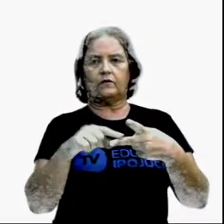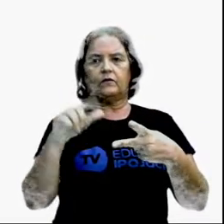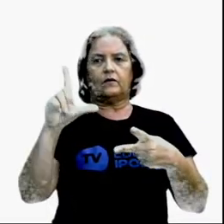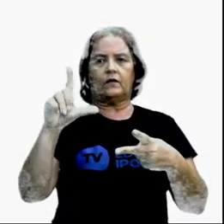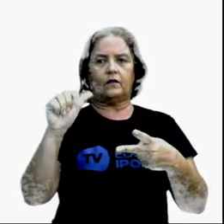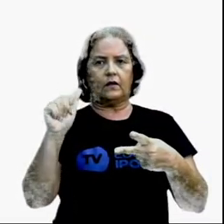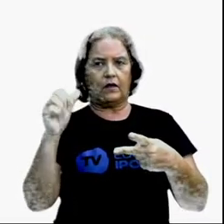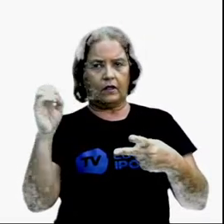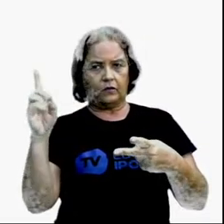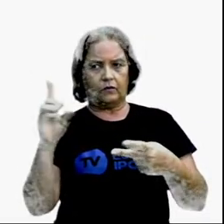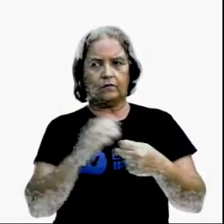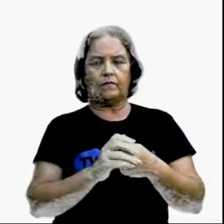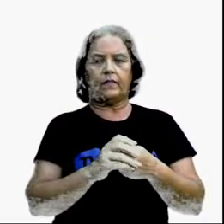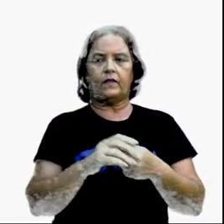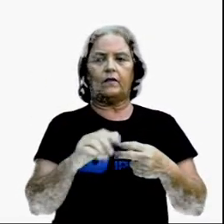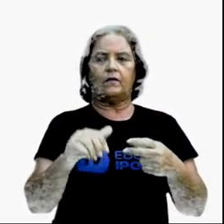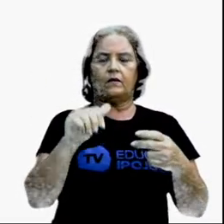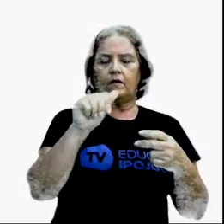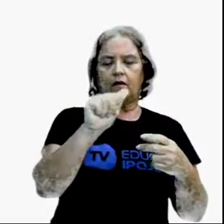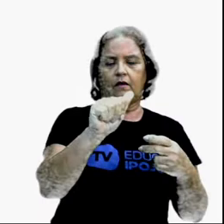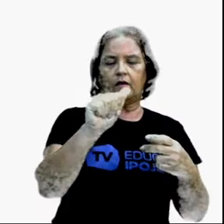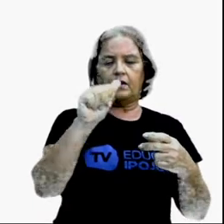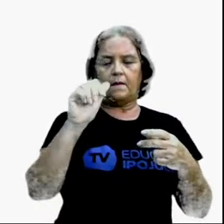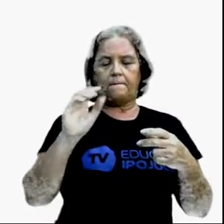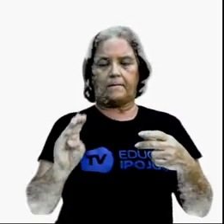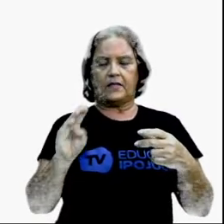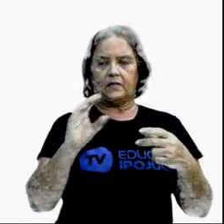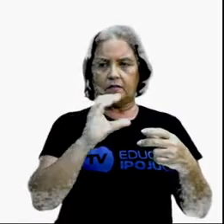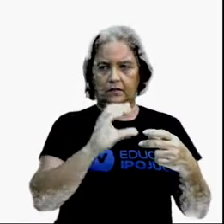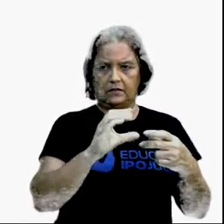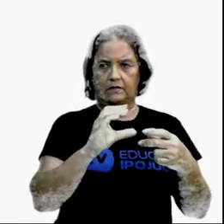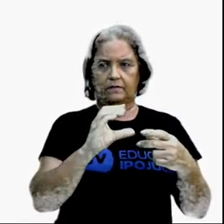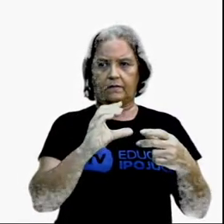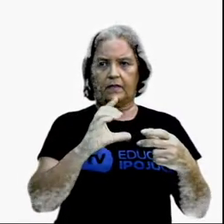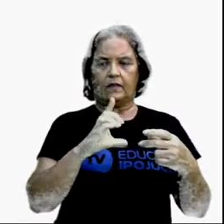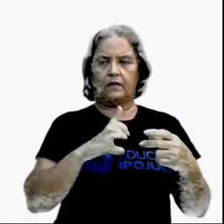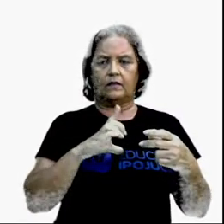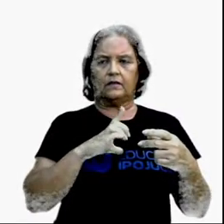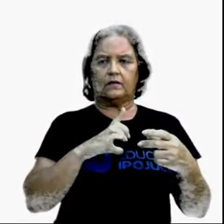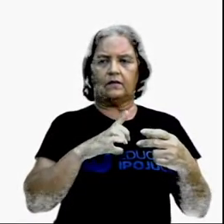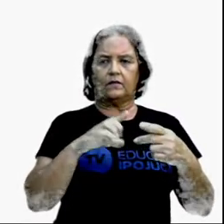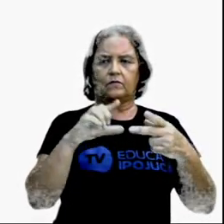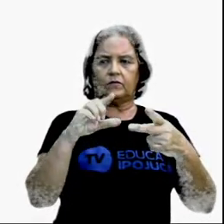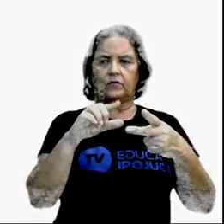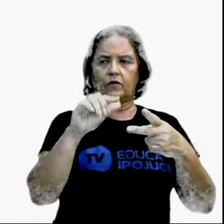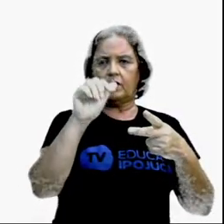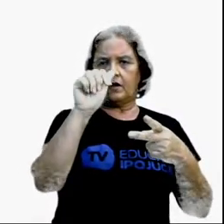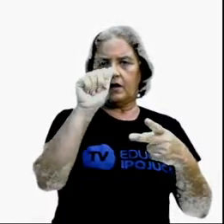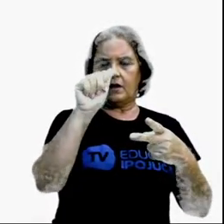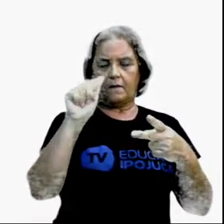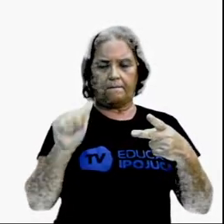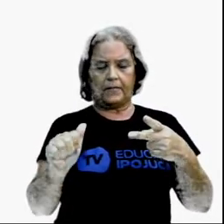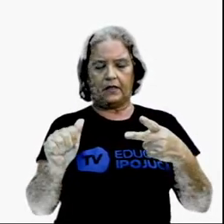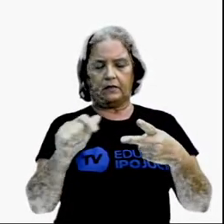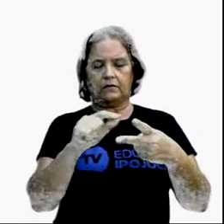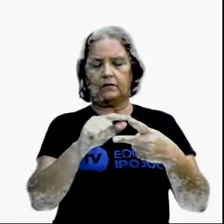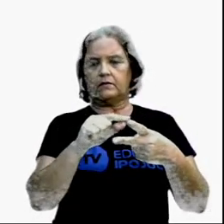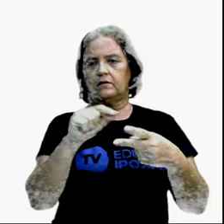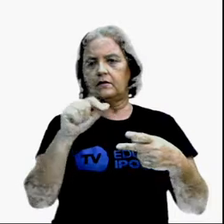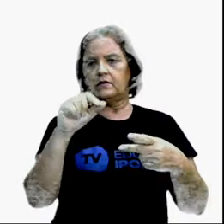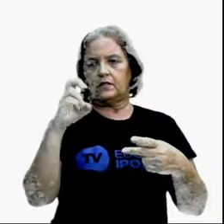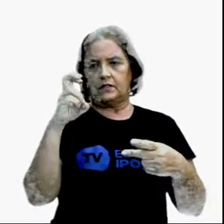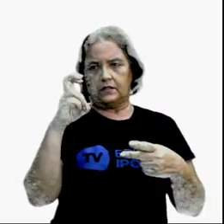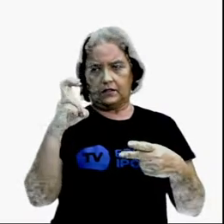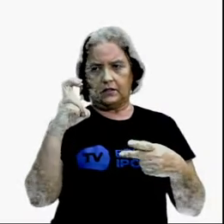triângulo menor, no triângulo ABC, note que temos o lado AB que mede 5. O